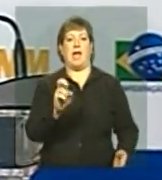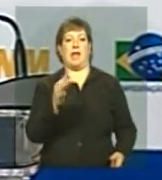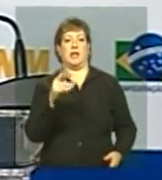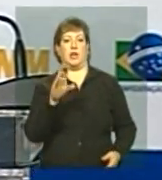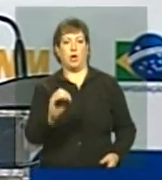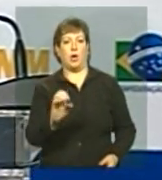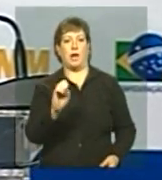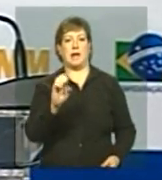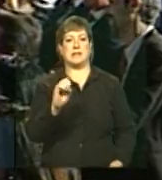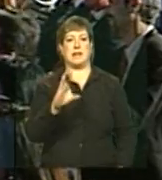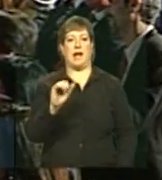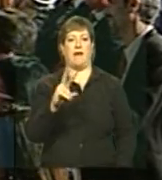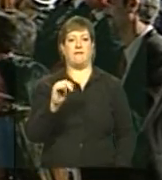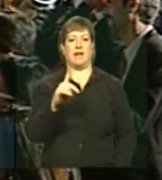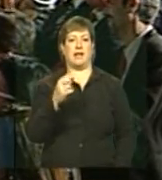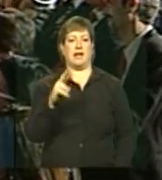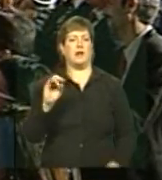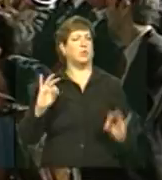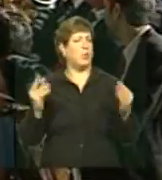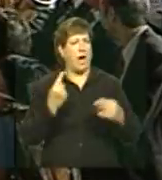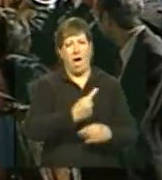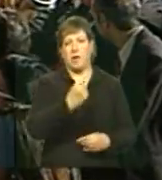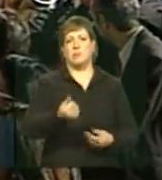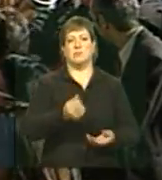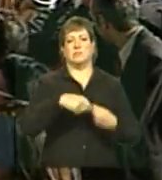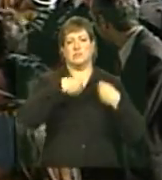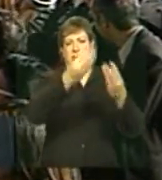um, sem faltar um.